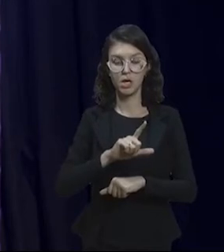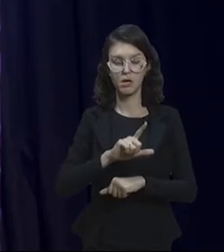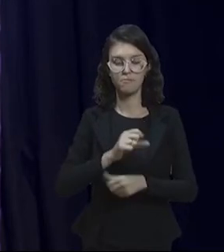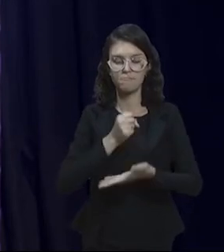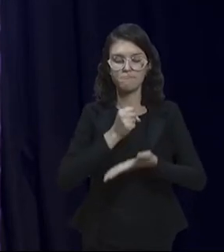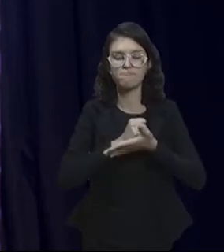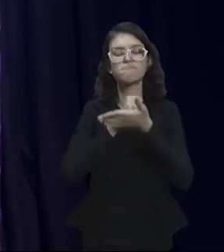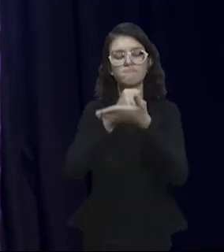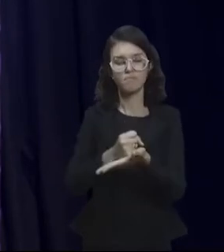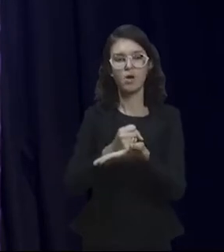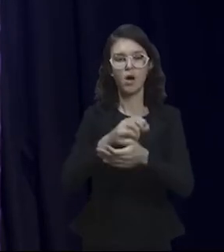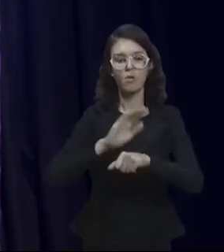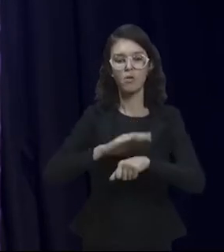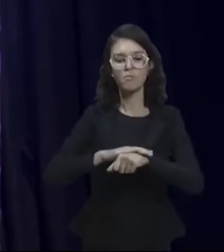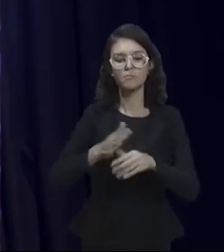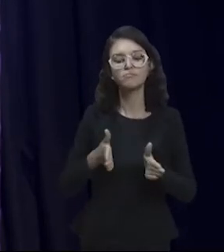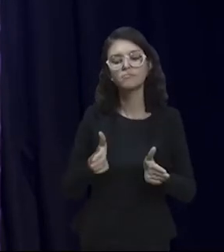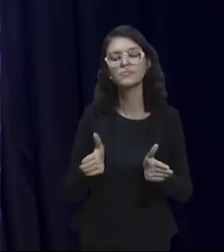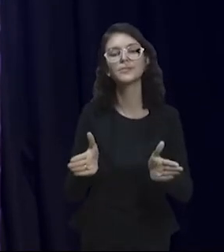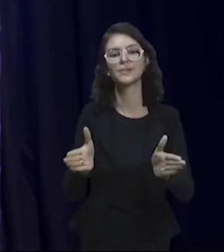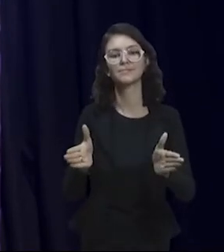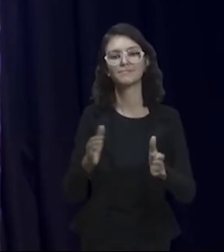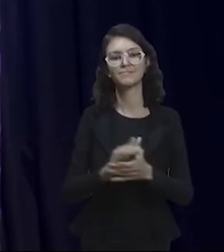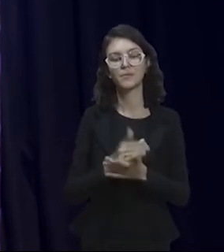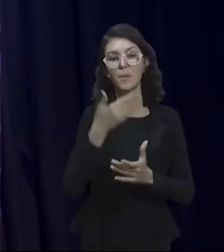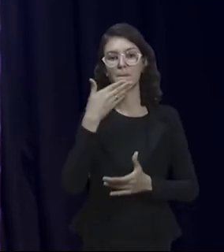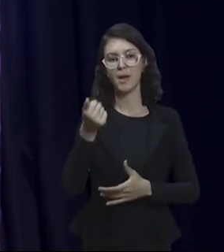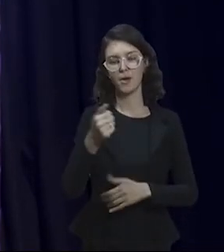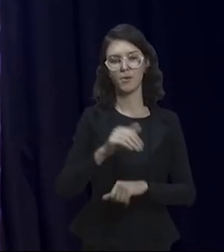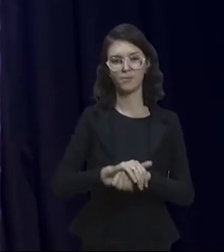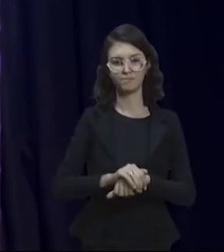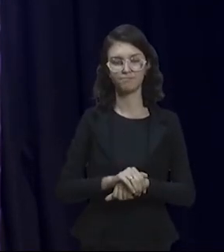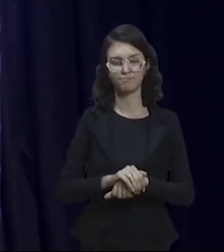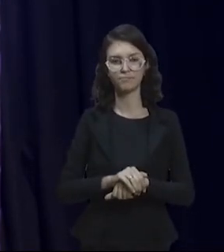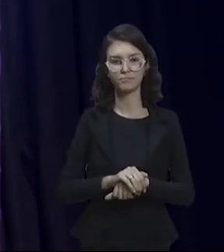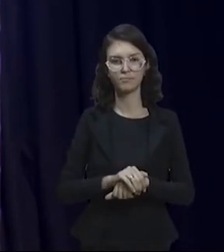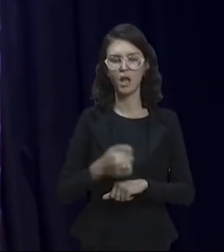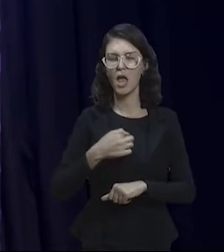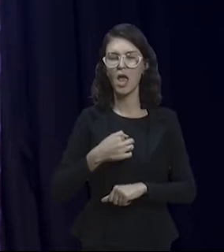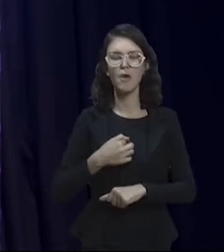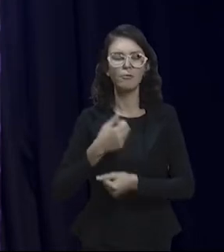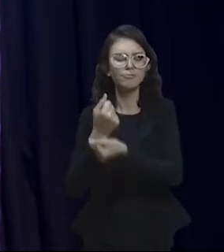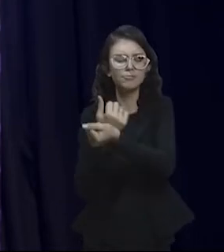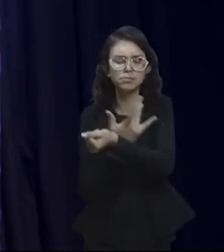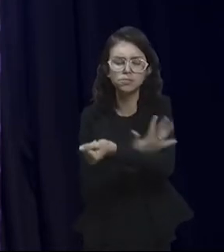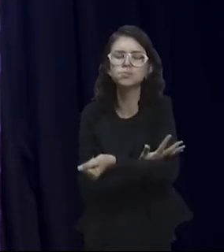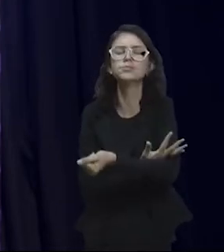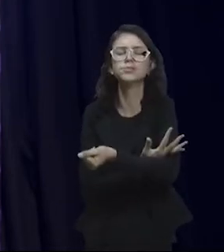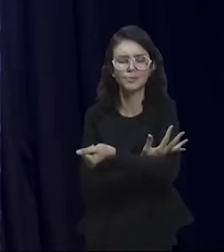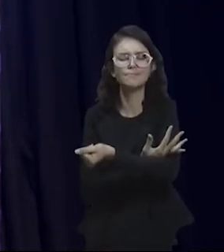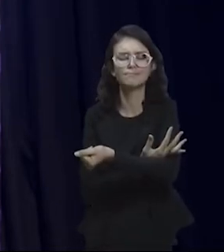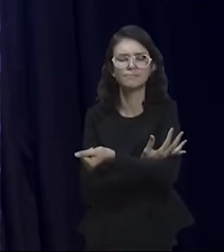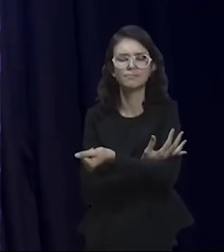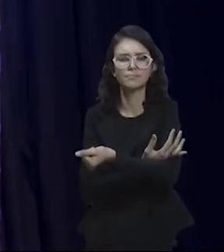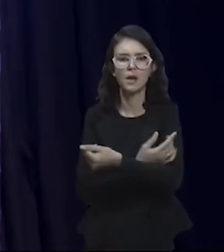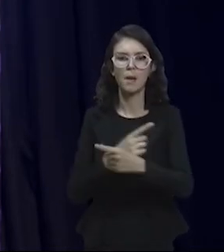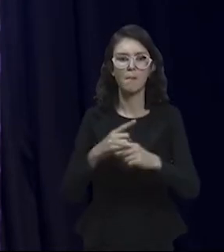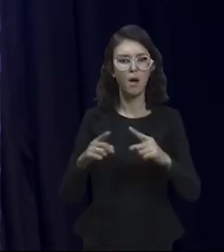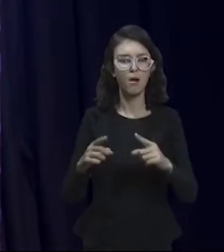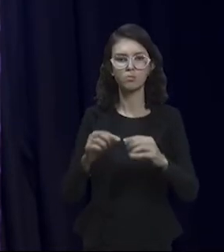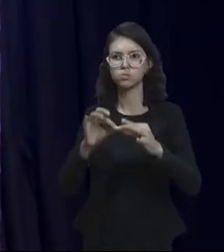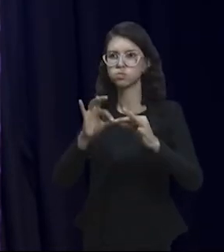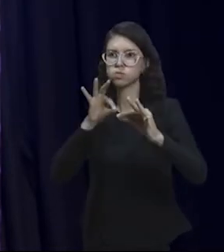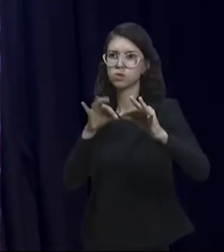retomar um caminho de prosperidade. Muito obrigado. Eu saio daqui muito emocionado, mas longe de estar